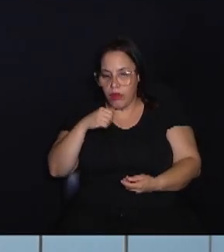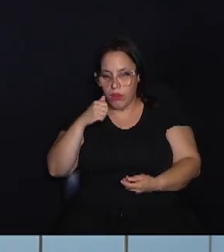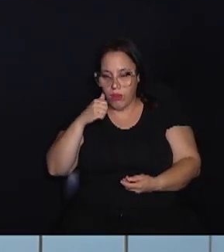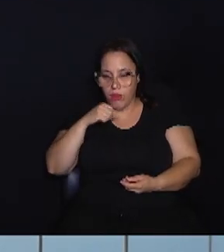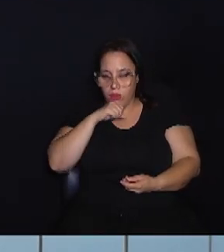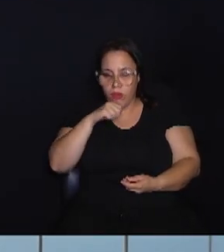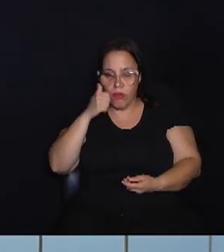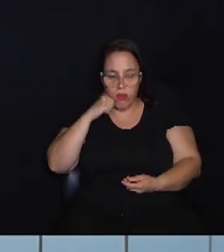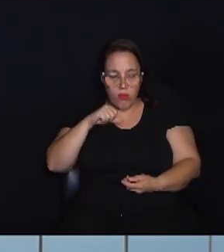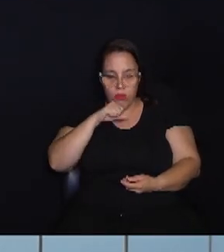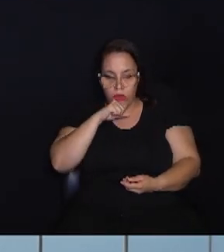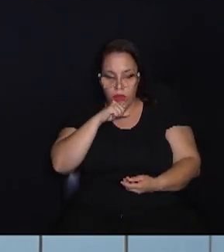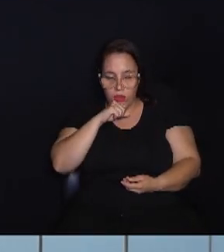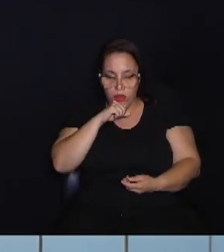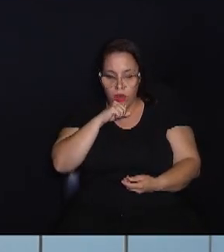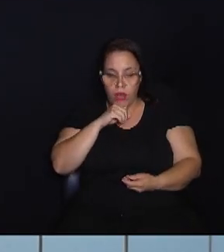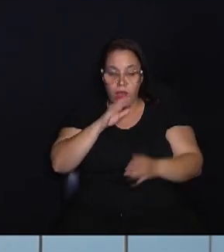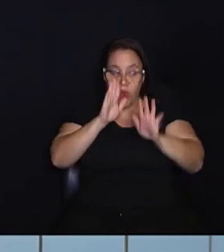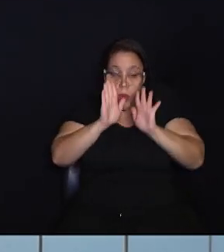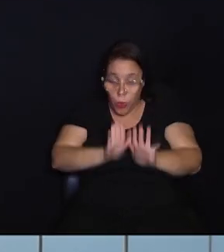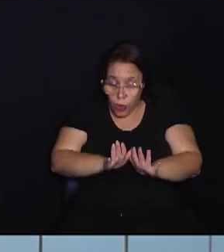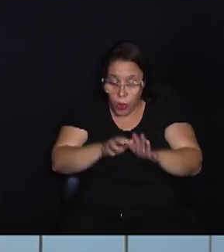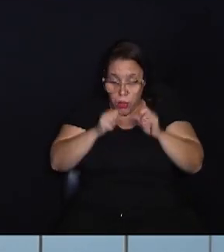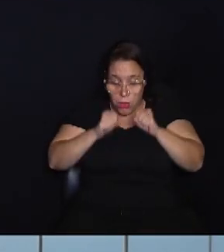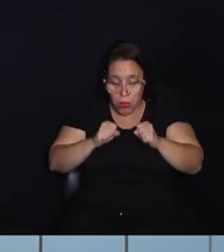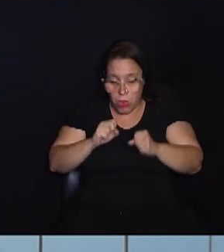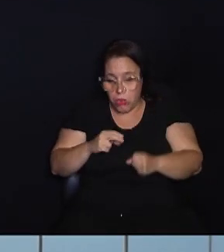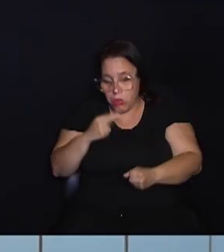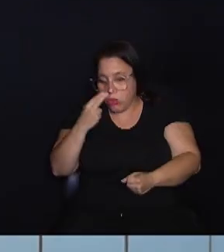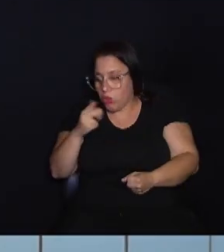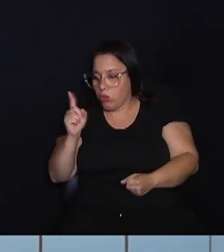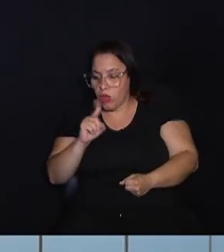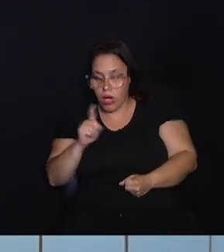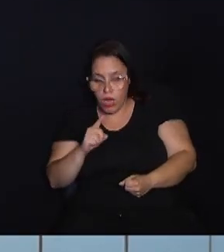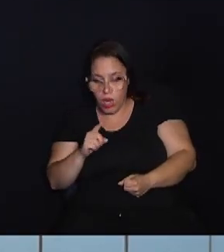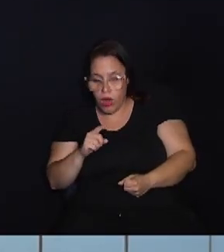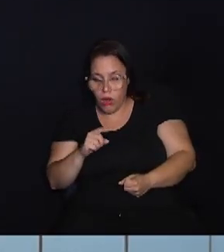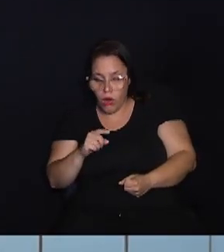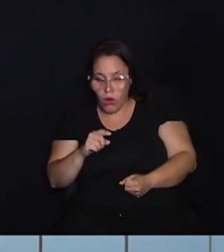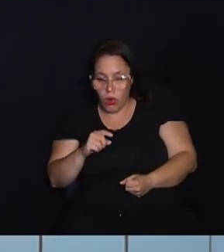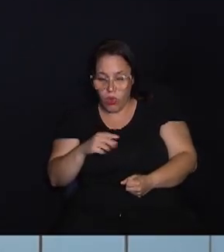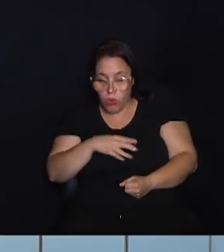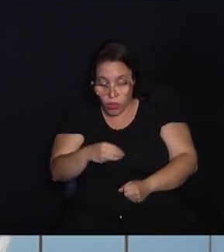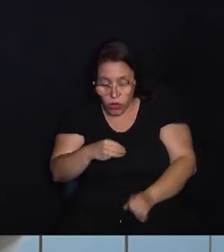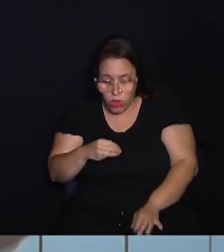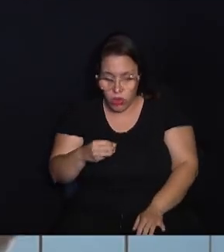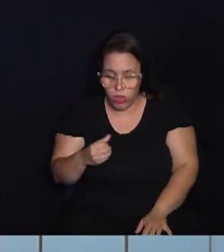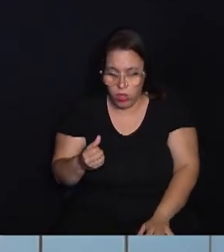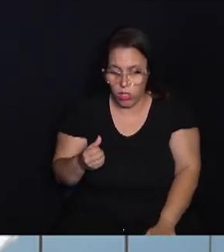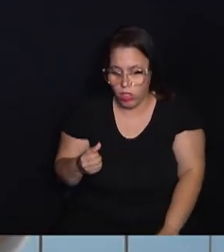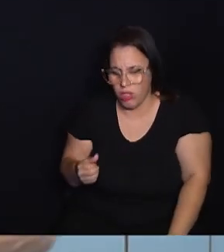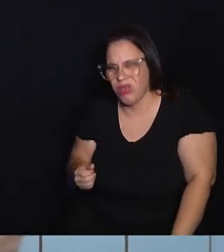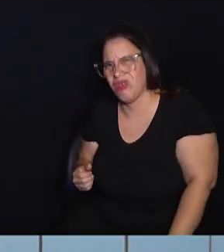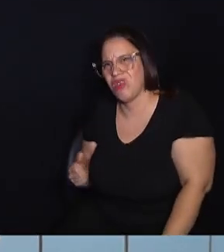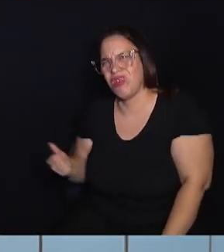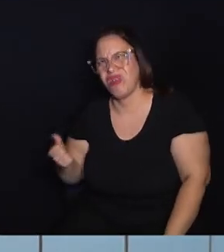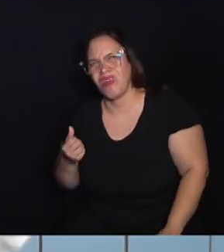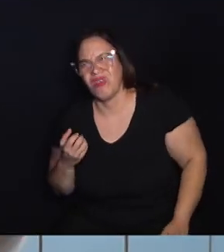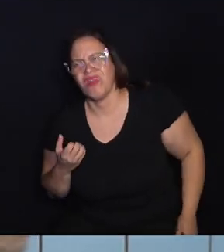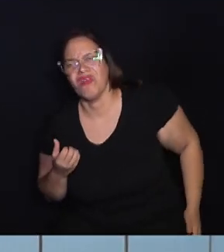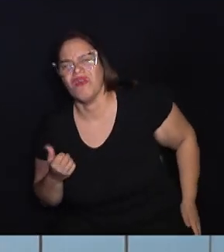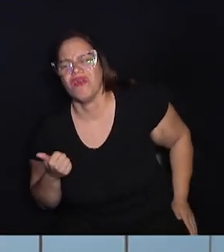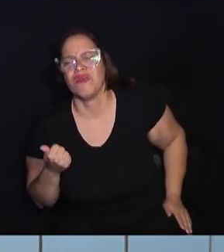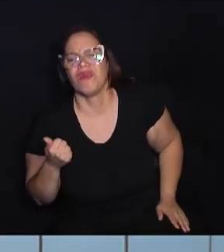colocar as normas e os limites, o que pode e o que não pode para os filhos. Até os 16 anos, que o adolescente está em fase